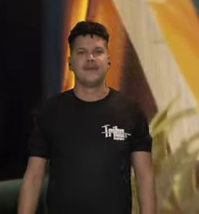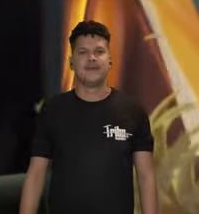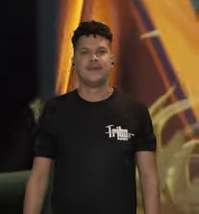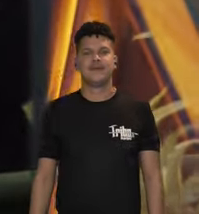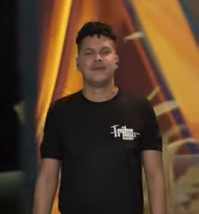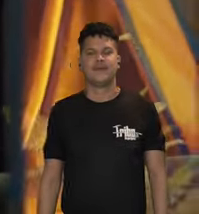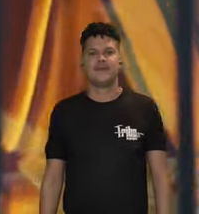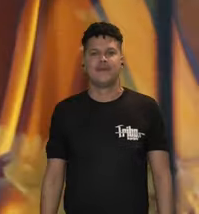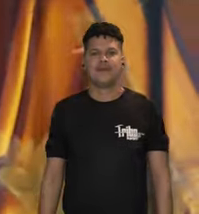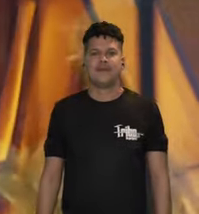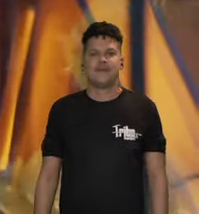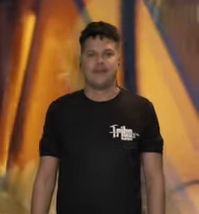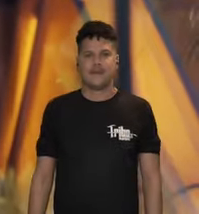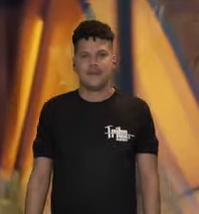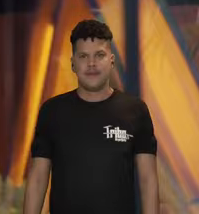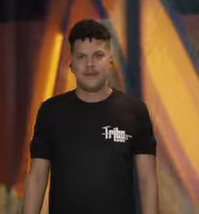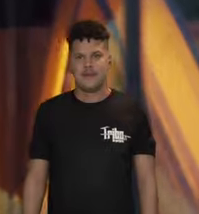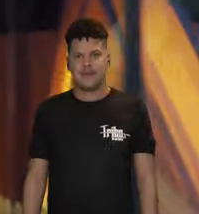Mano,